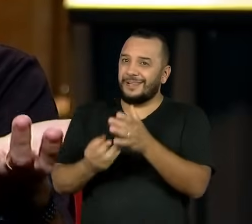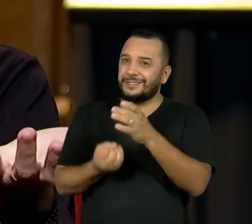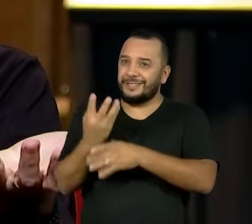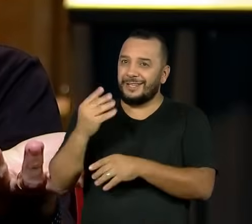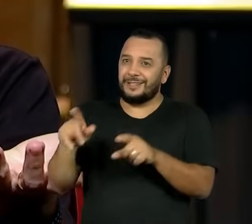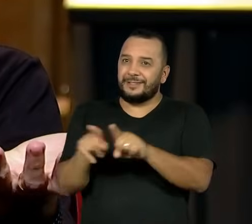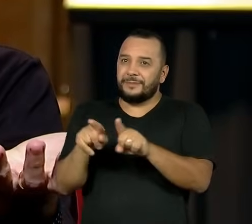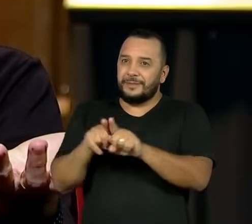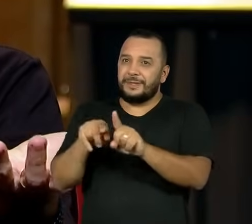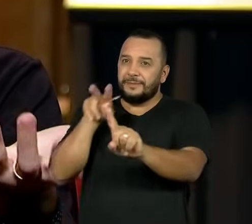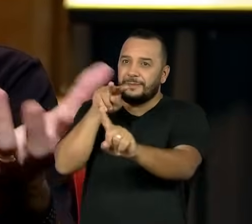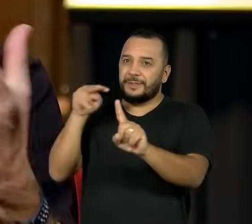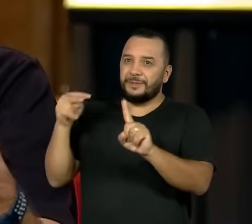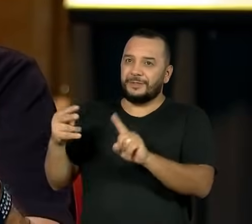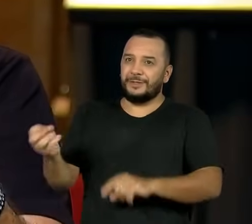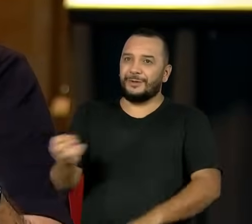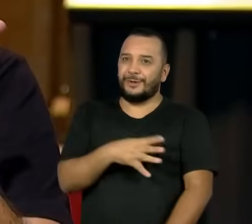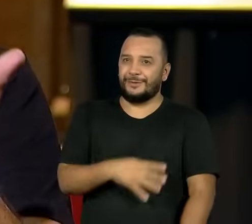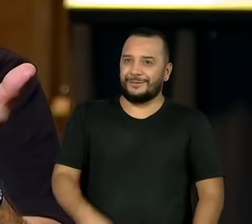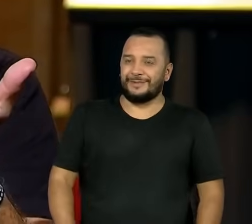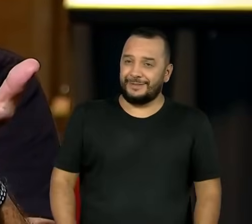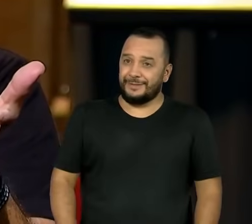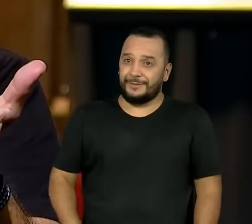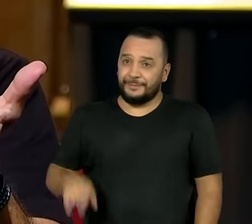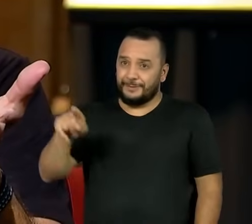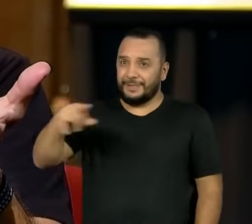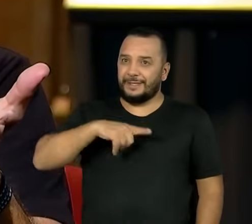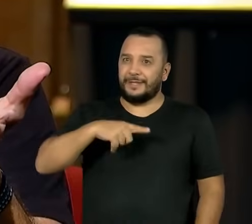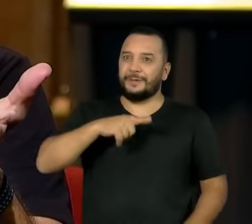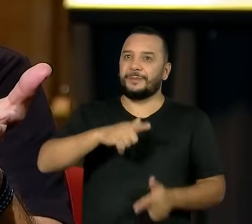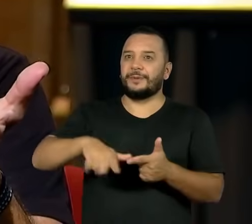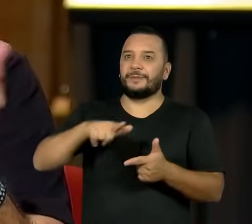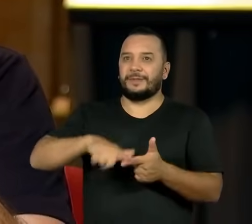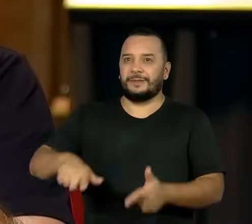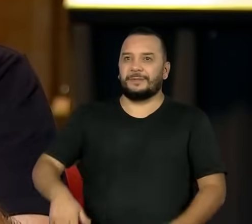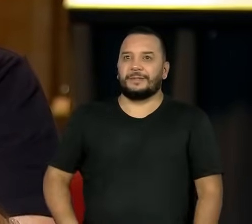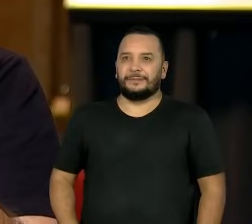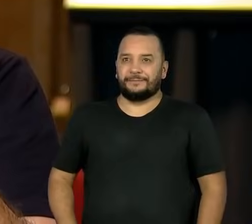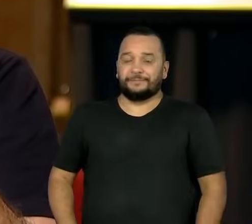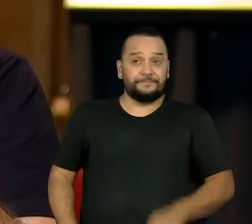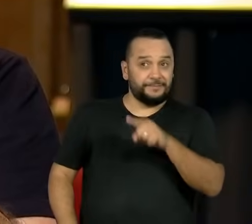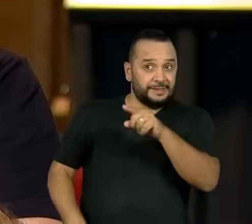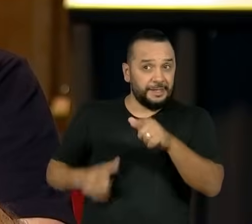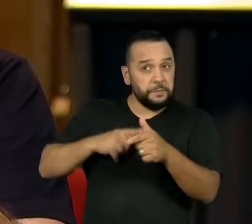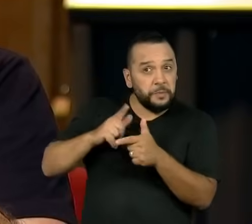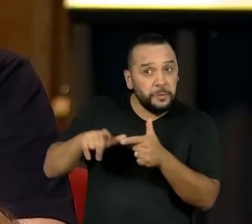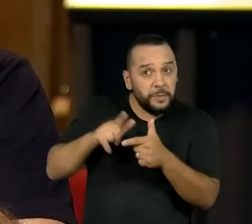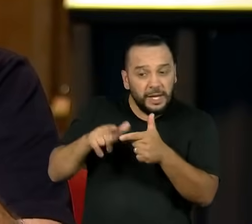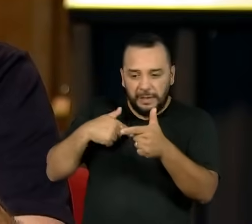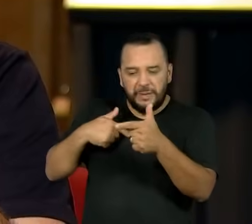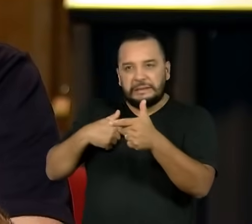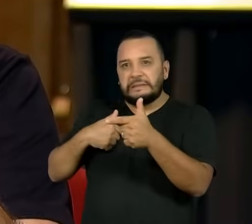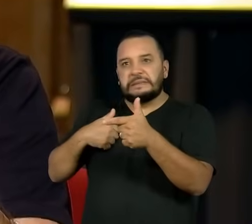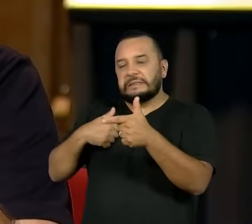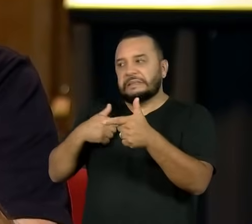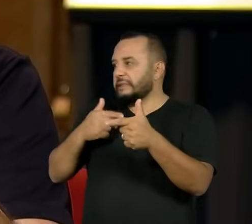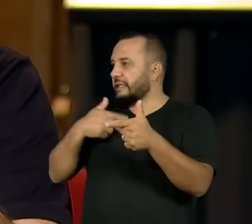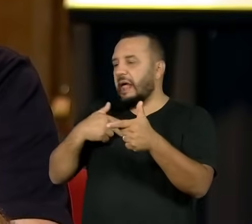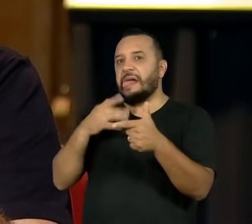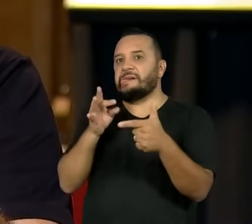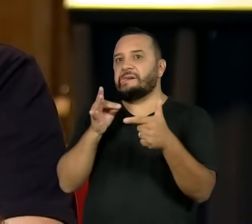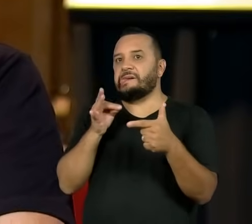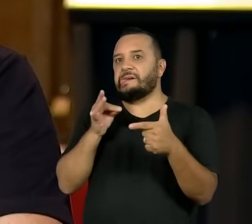realidades. perspectivas, né? É. Então, acho que quando você tem um problema, que você não consegue sair daquele problema, como é que você sai